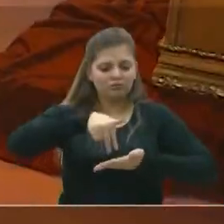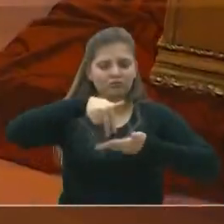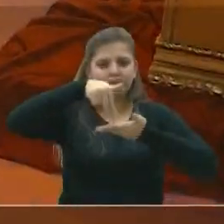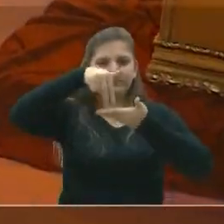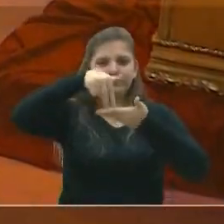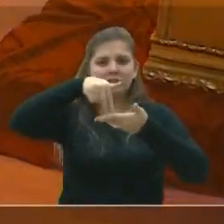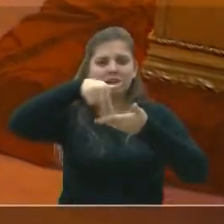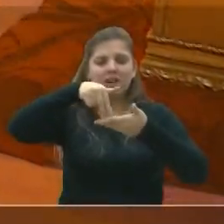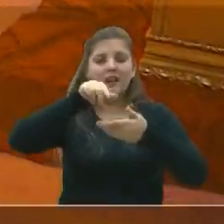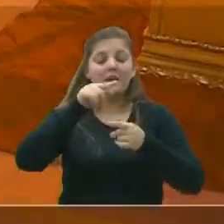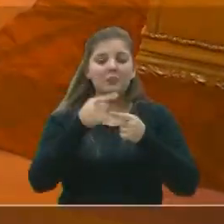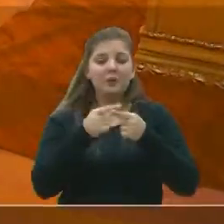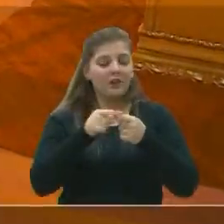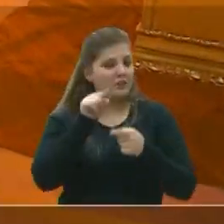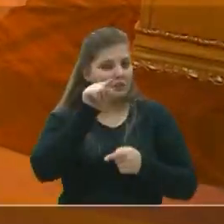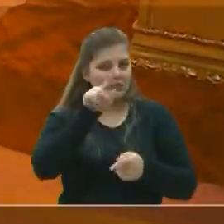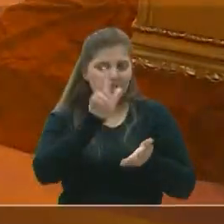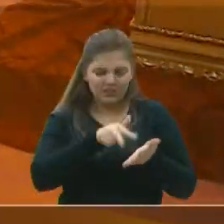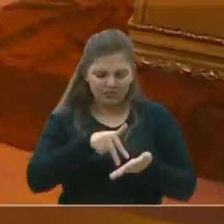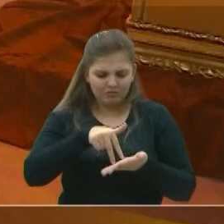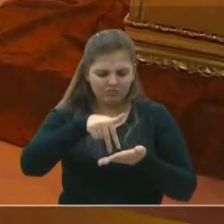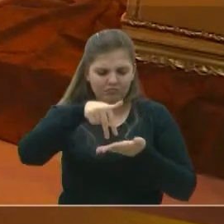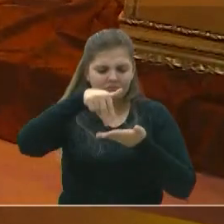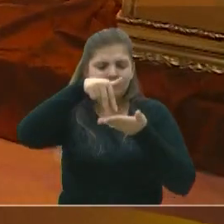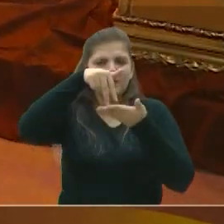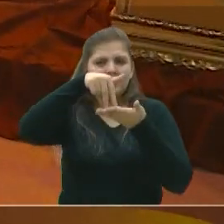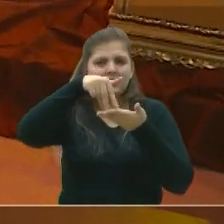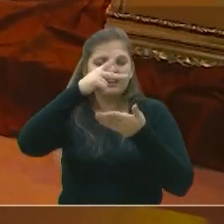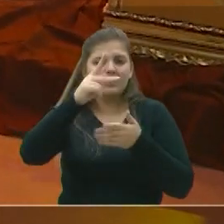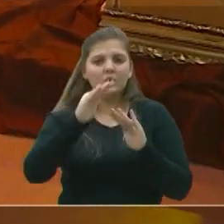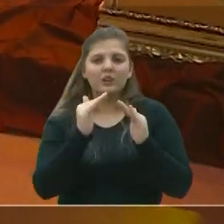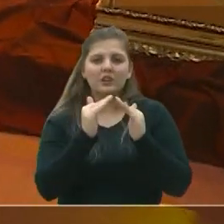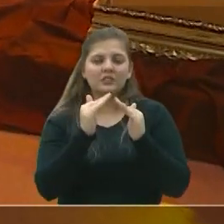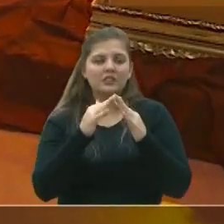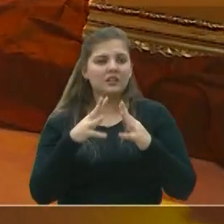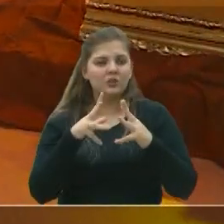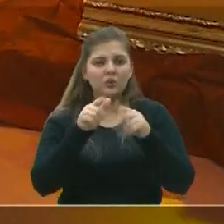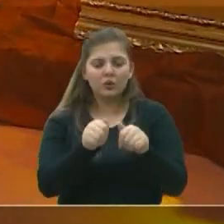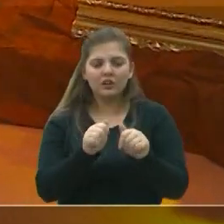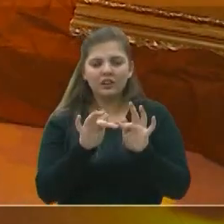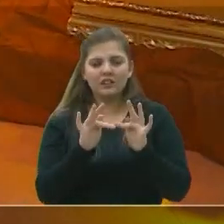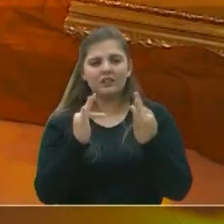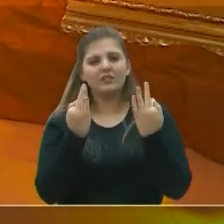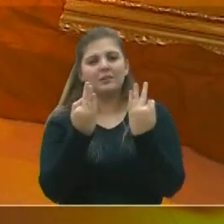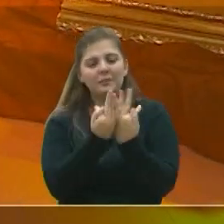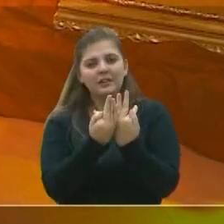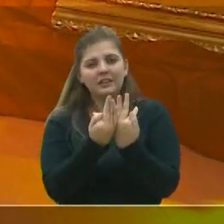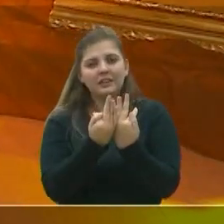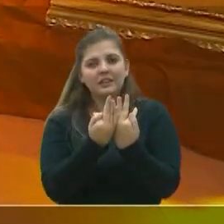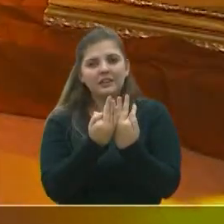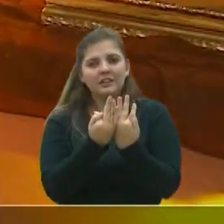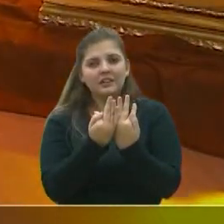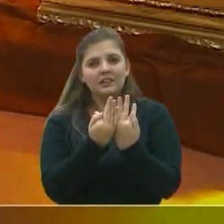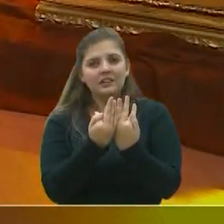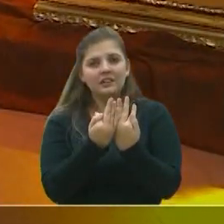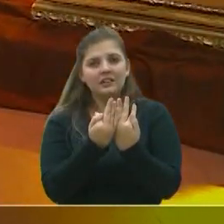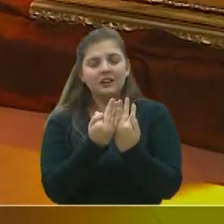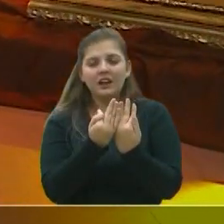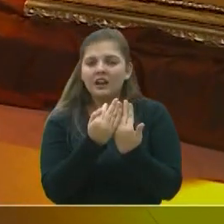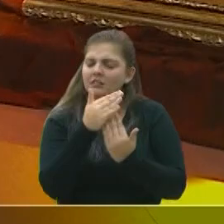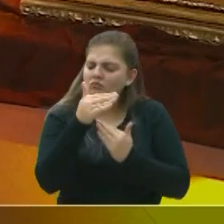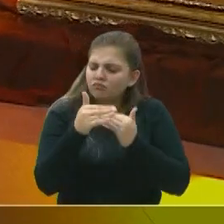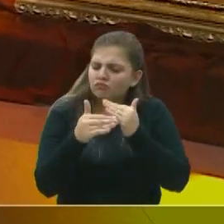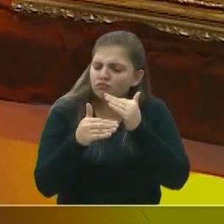Exatamente porque você foi erguida na tua casa, que toda a tua família está em processo